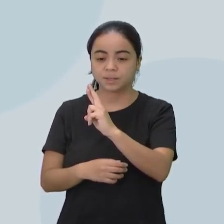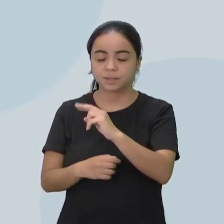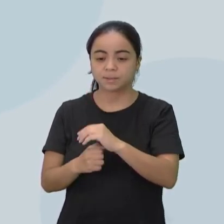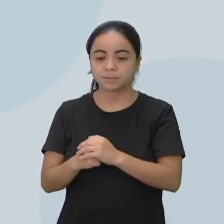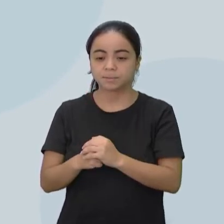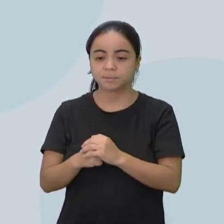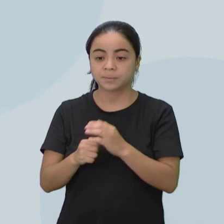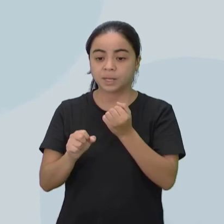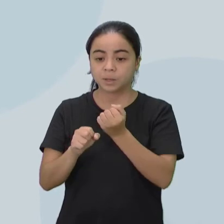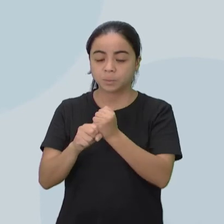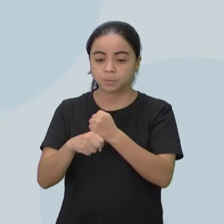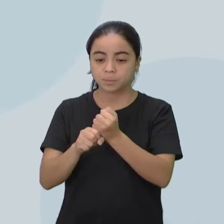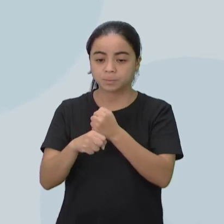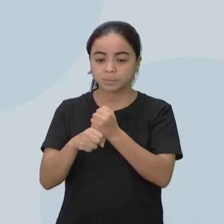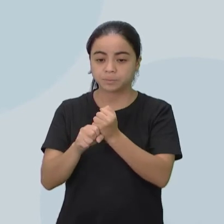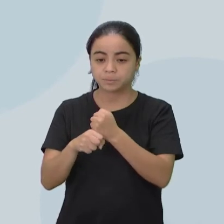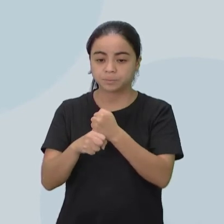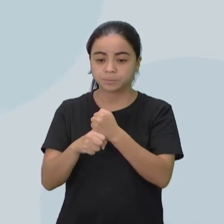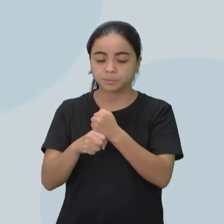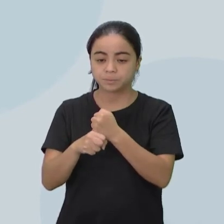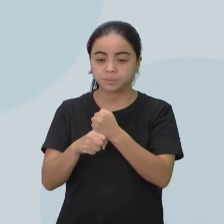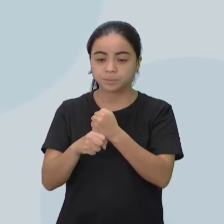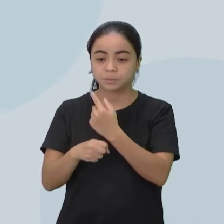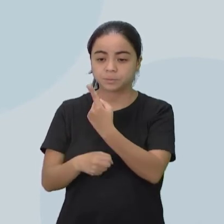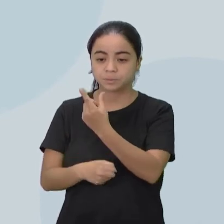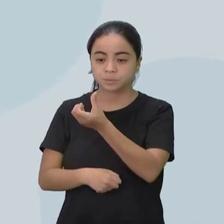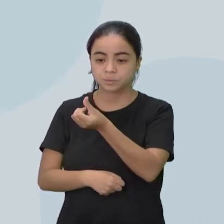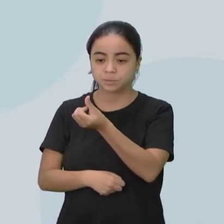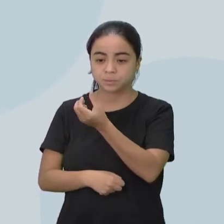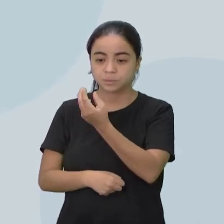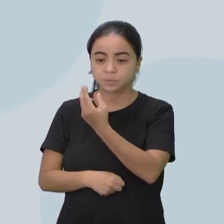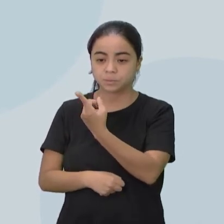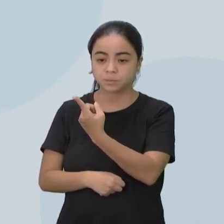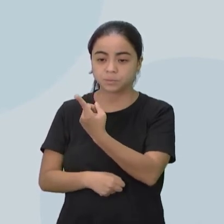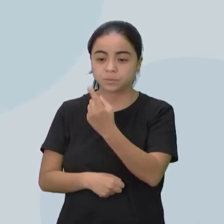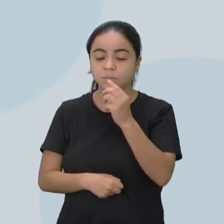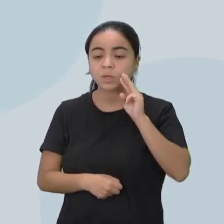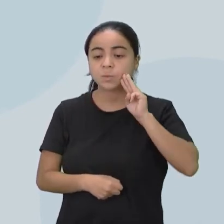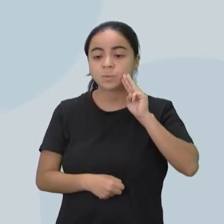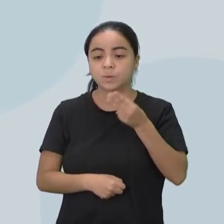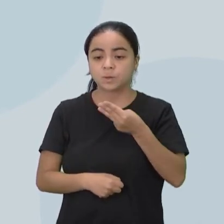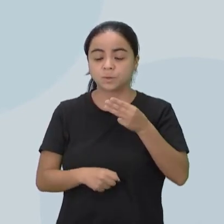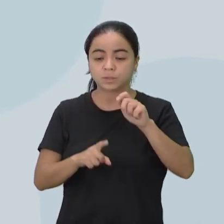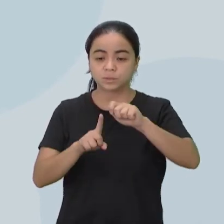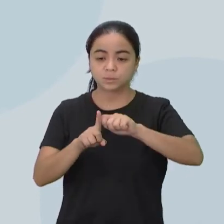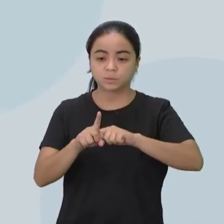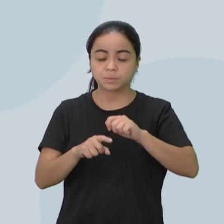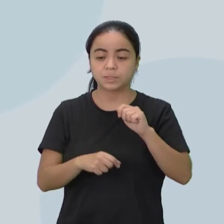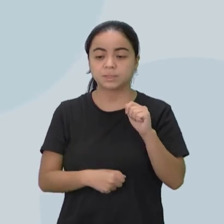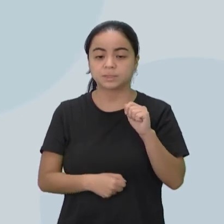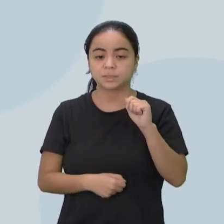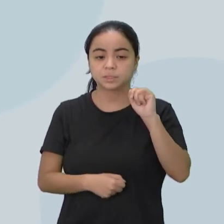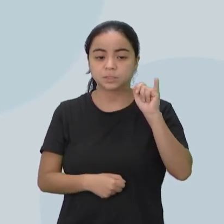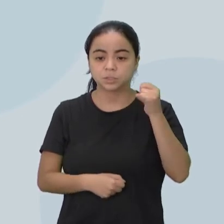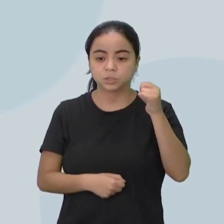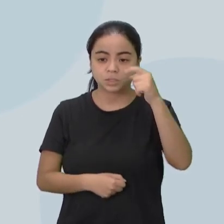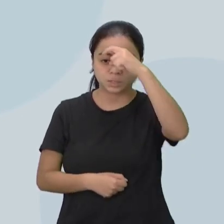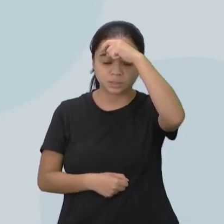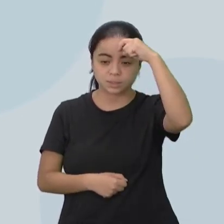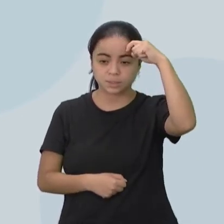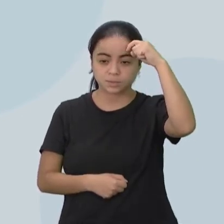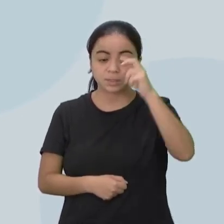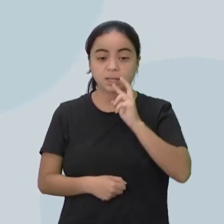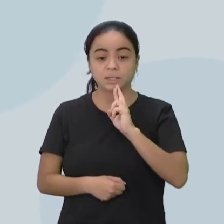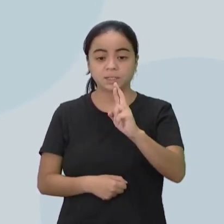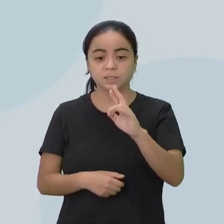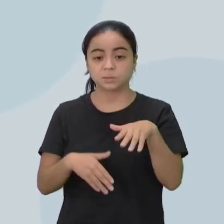tira 1 fica 6, 161 milhões é o que tem aqui no mês de janeiro. Vamos subir a resposta para ver se eu